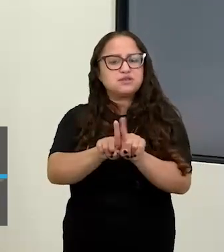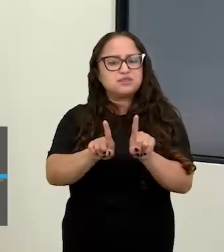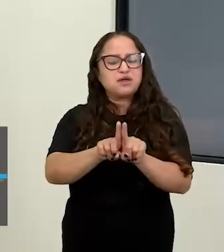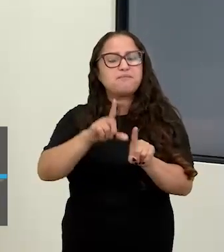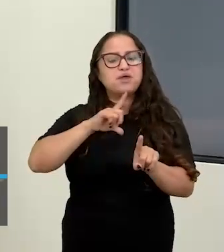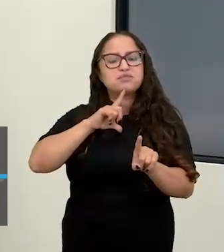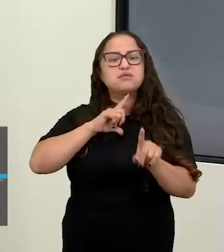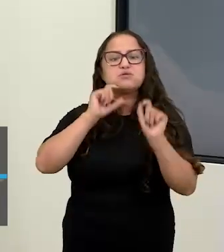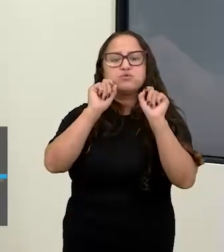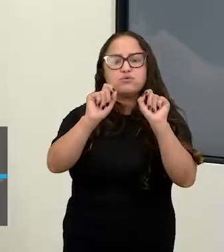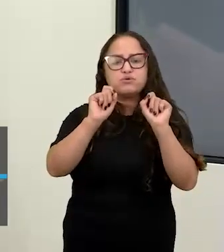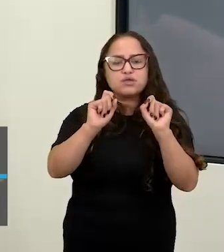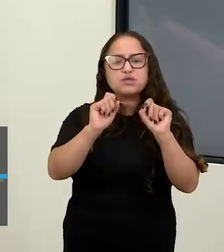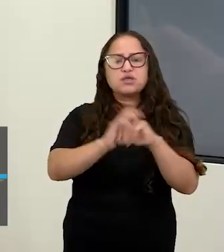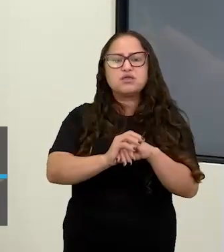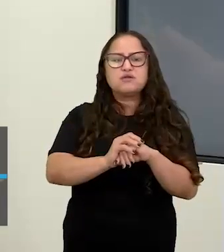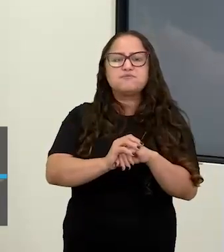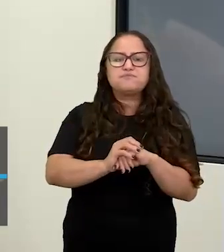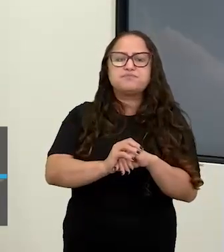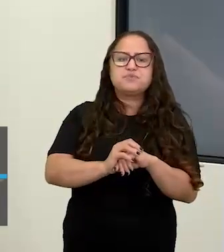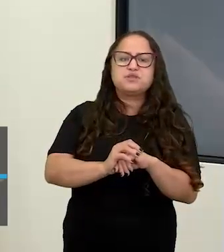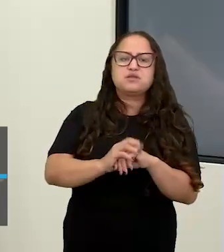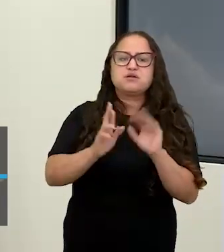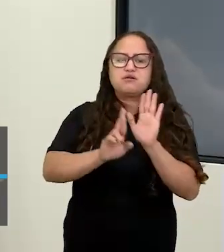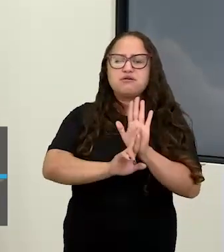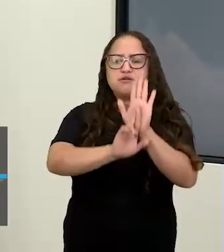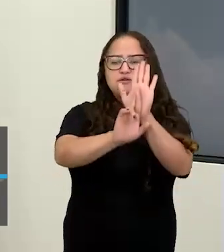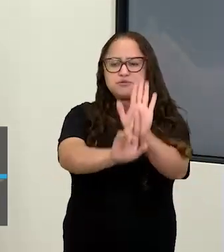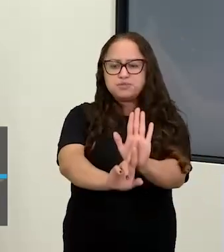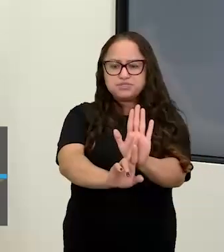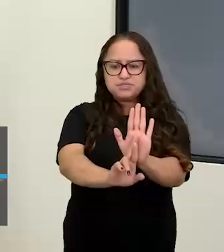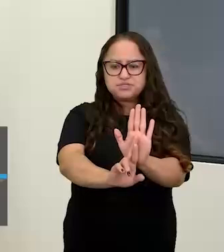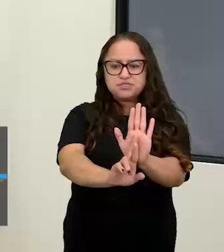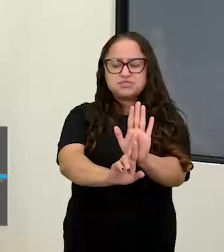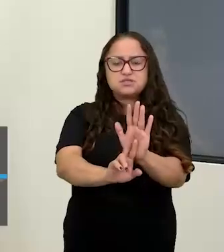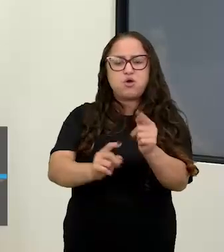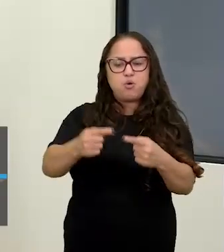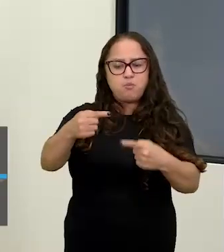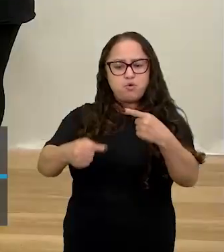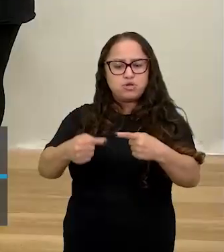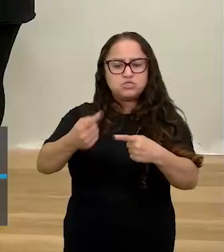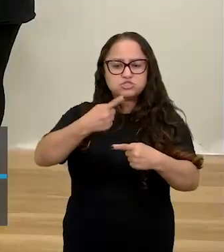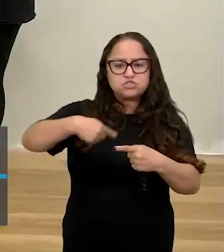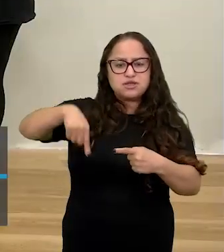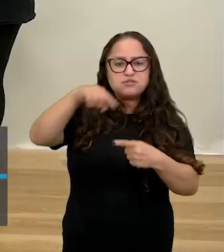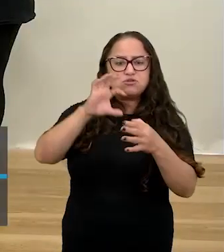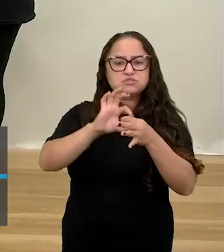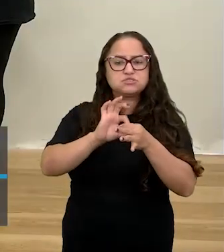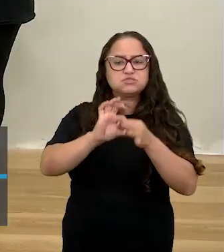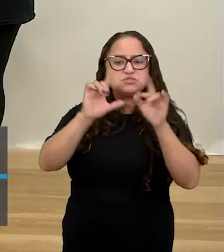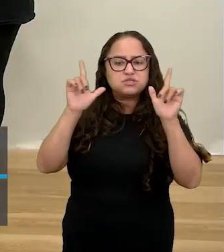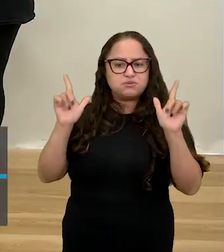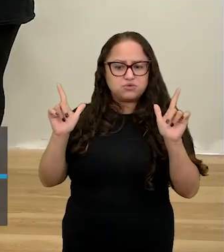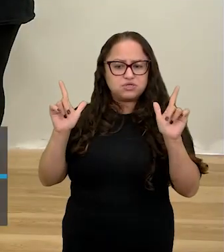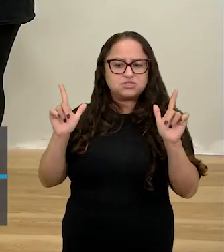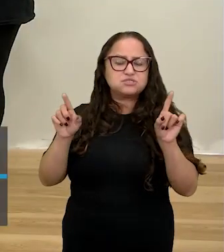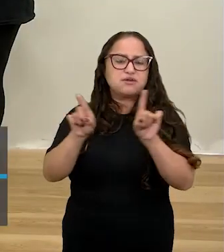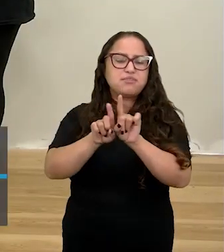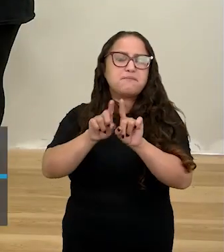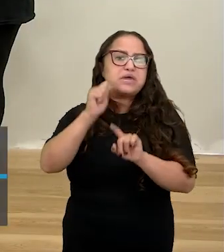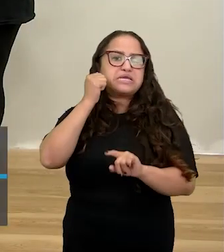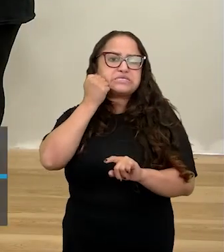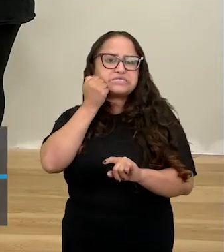órgãos oficiais, que são os órgãos da representação política da nossa democracia, e boa parte da ciência